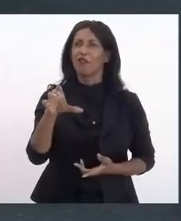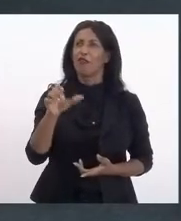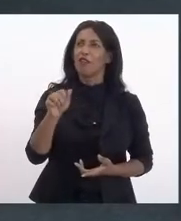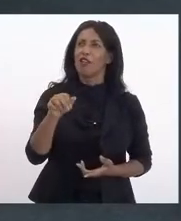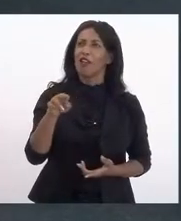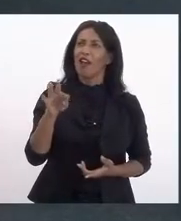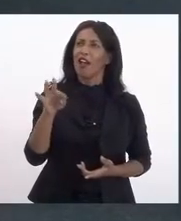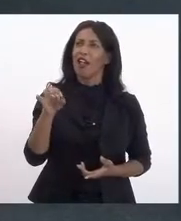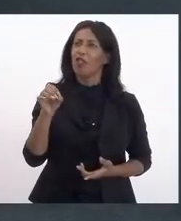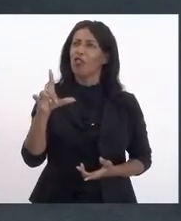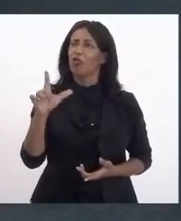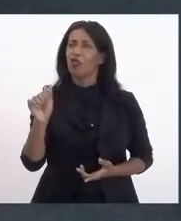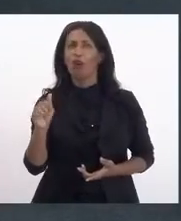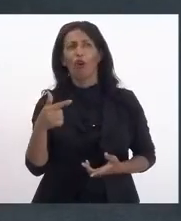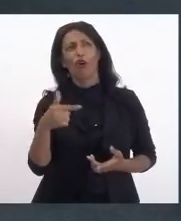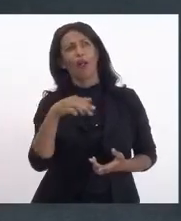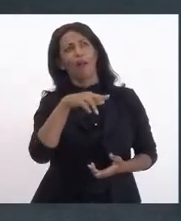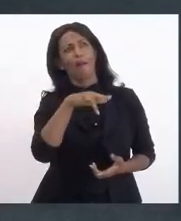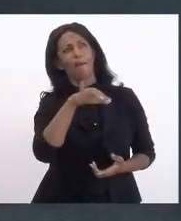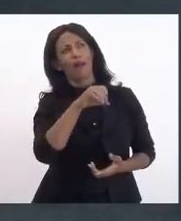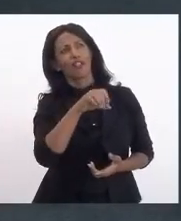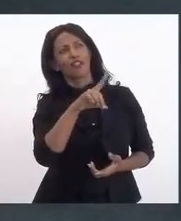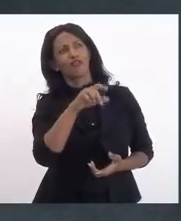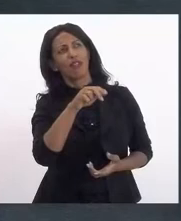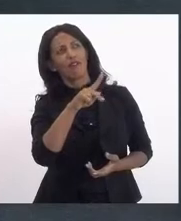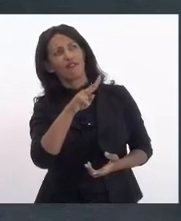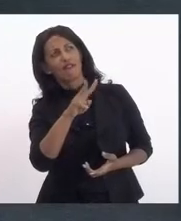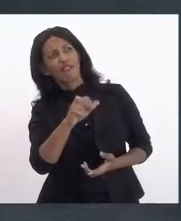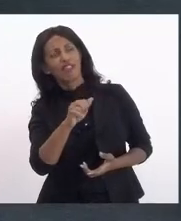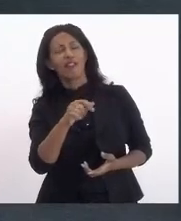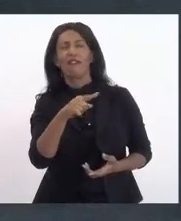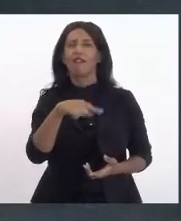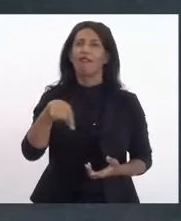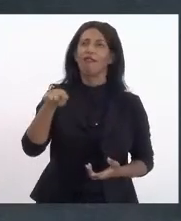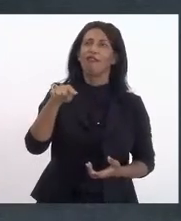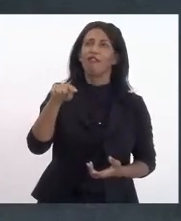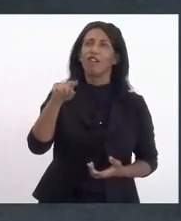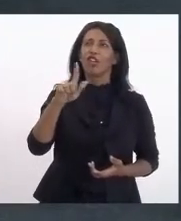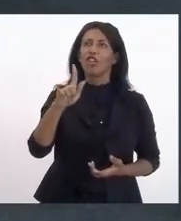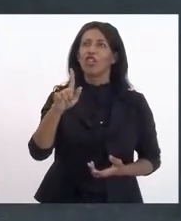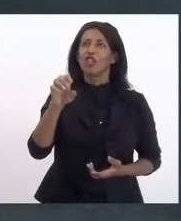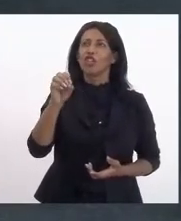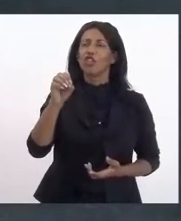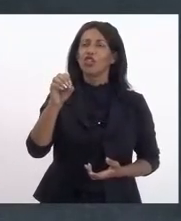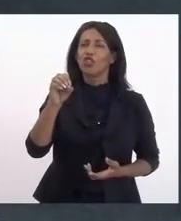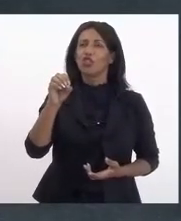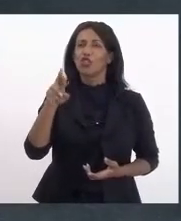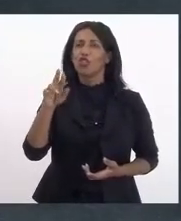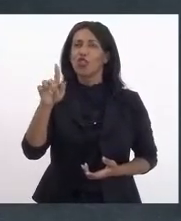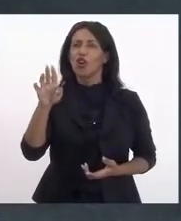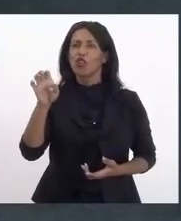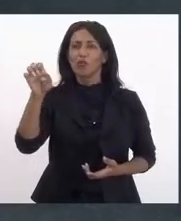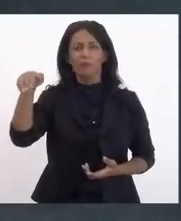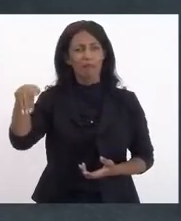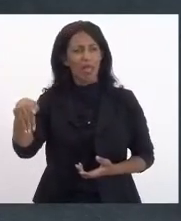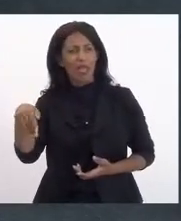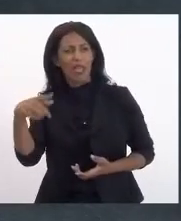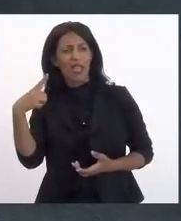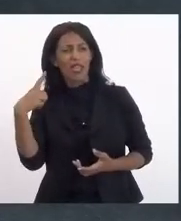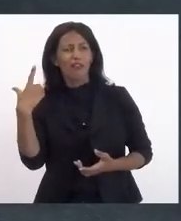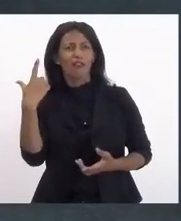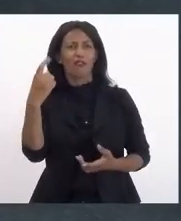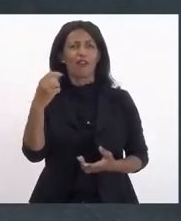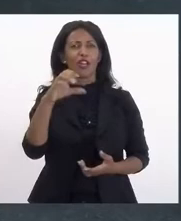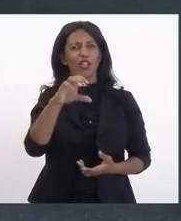Cartola, fui a Martinho da Vila, fui a Jorge Ben, fui